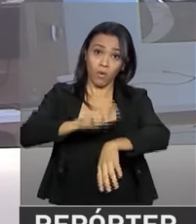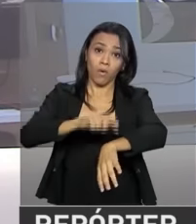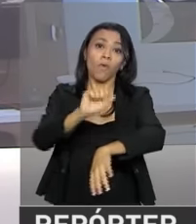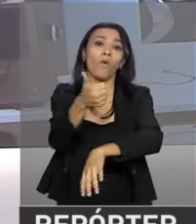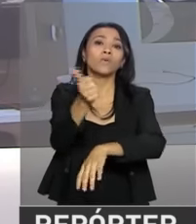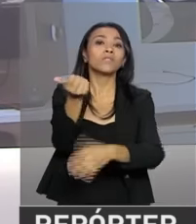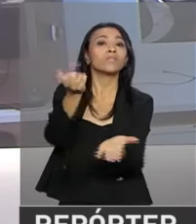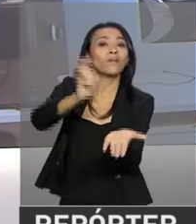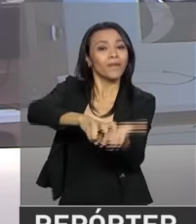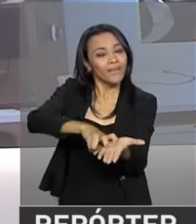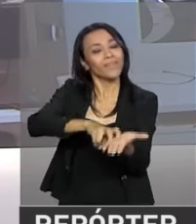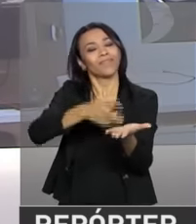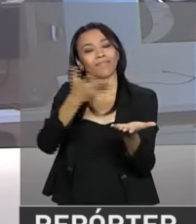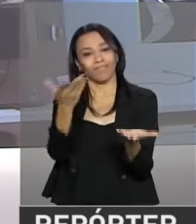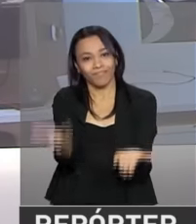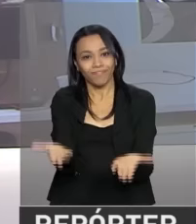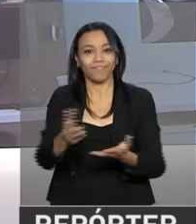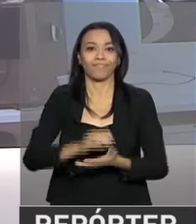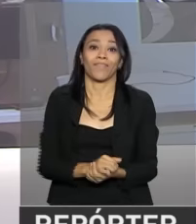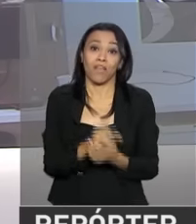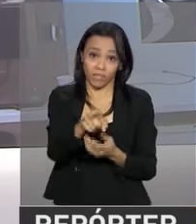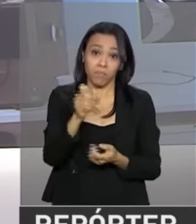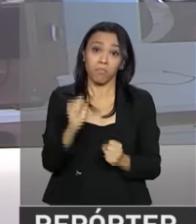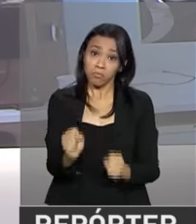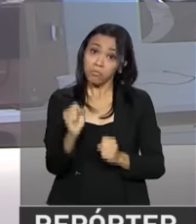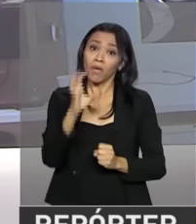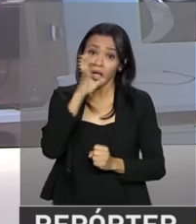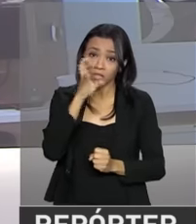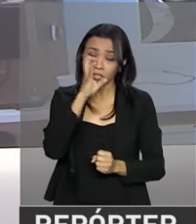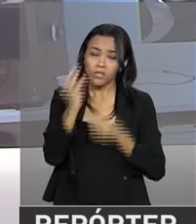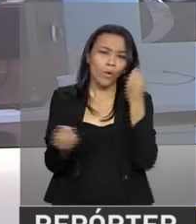na próxima edição do Repórter NBR. Acompanhe também